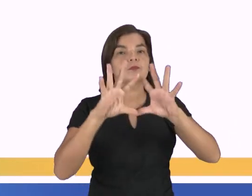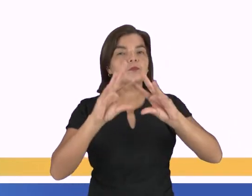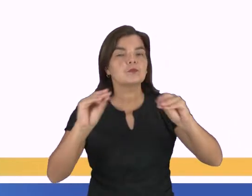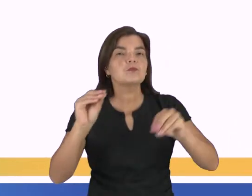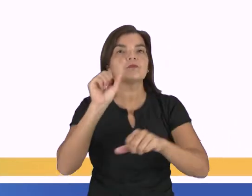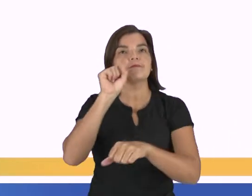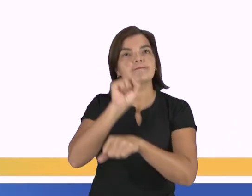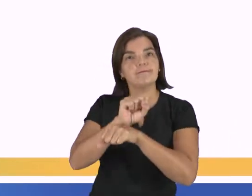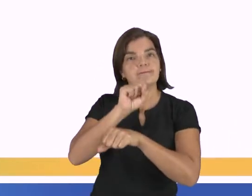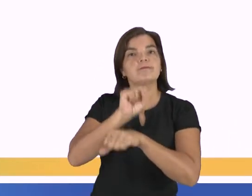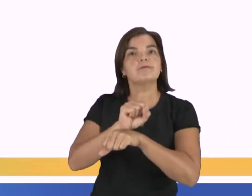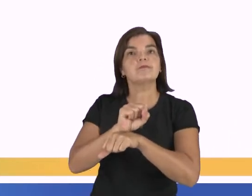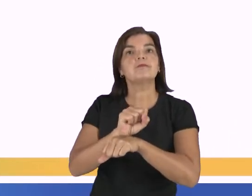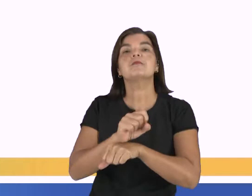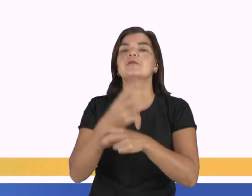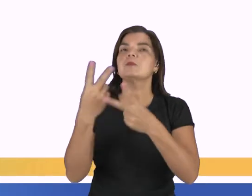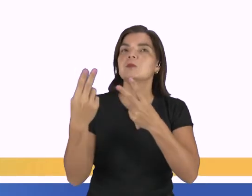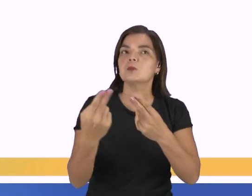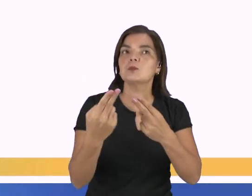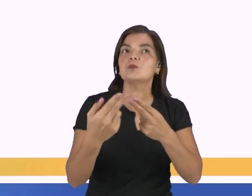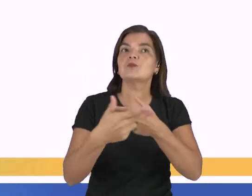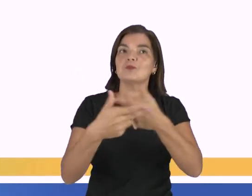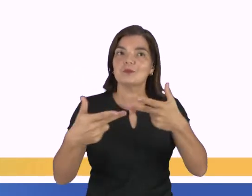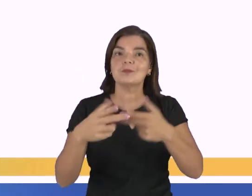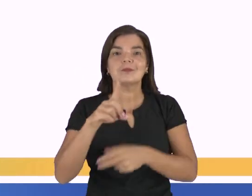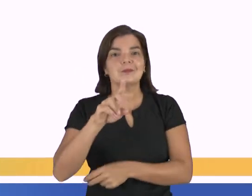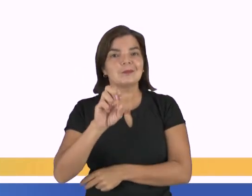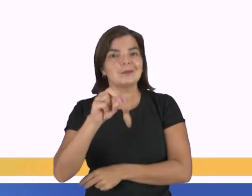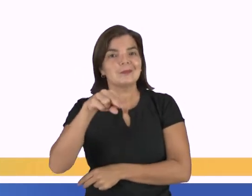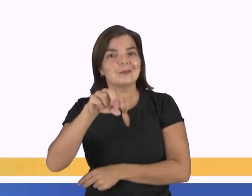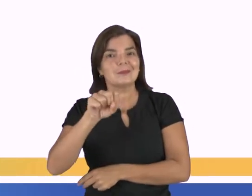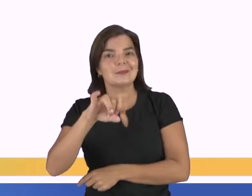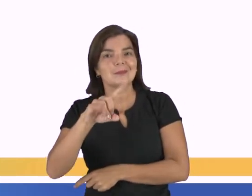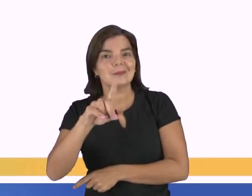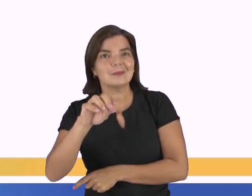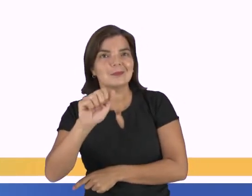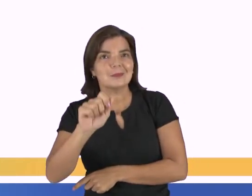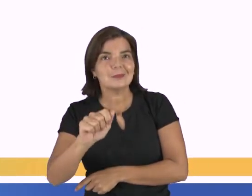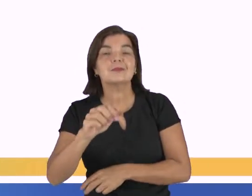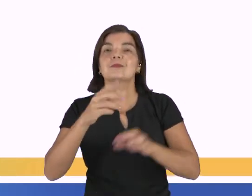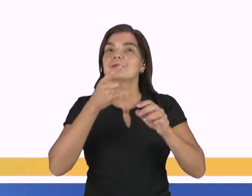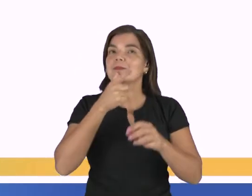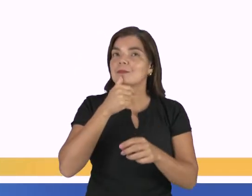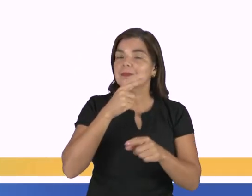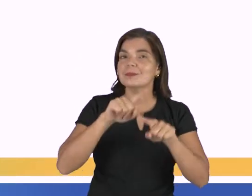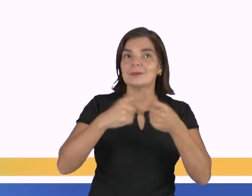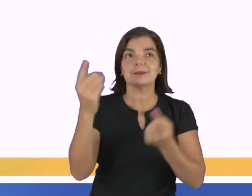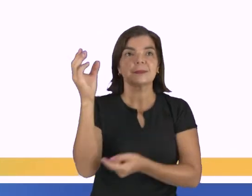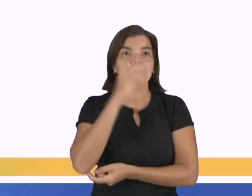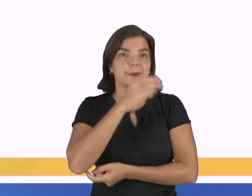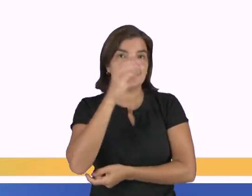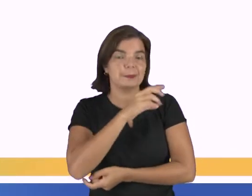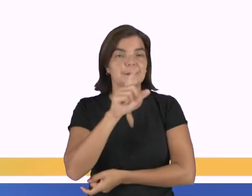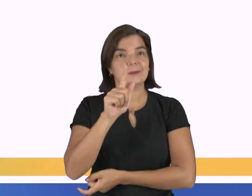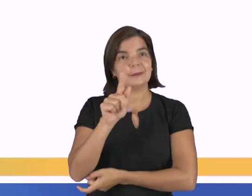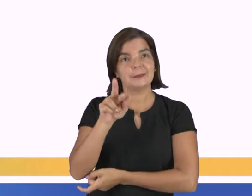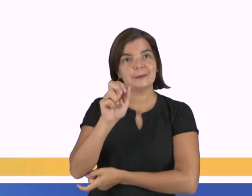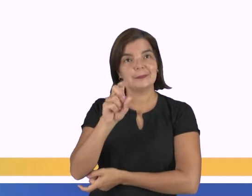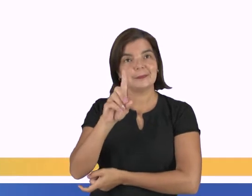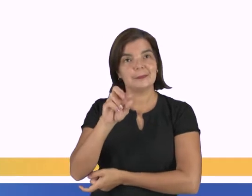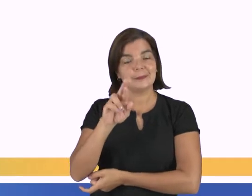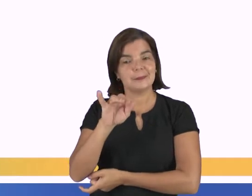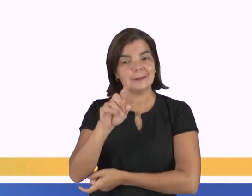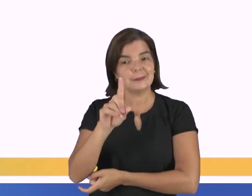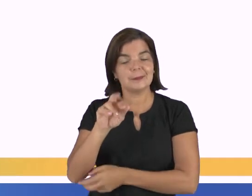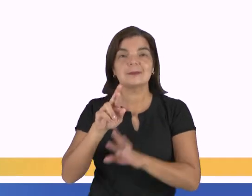equilíbrio, ou seja, que está em repouso, é igual ao produto entre a densidade do fluido, a aceleração da gravidade e